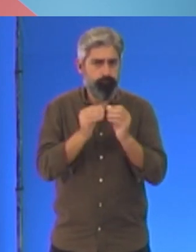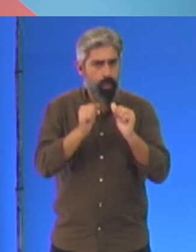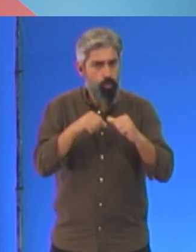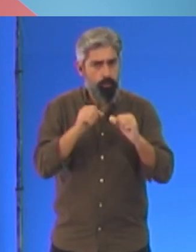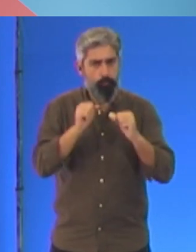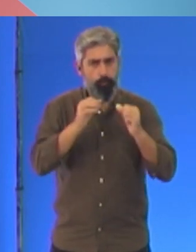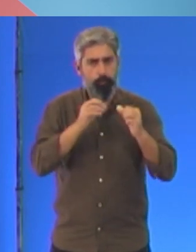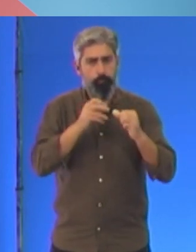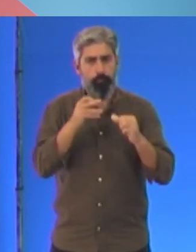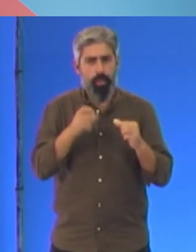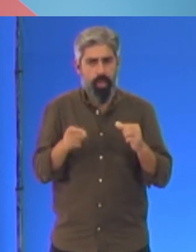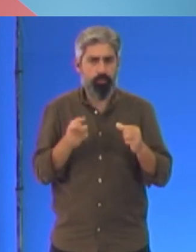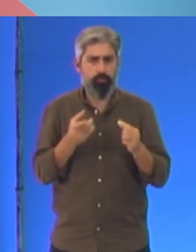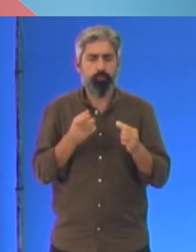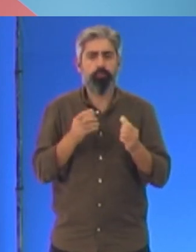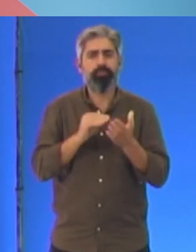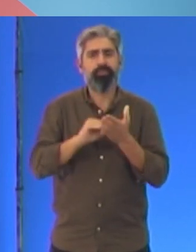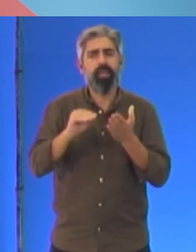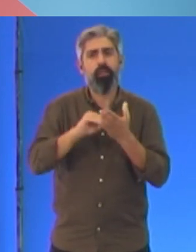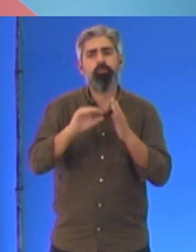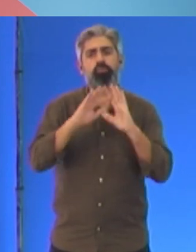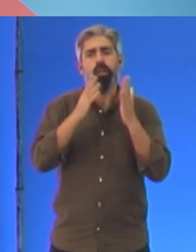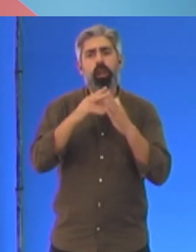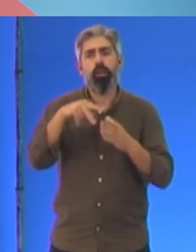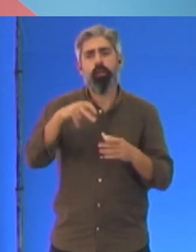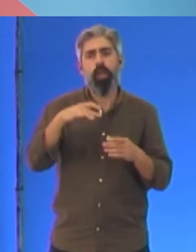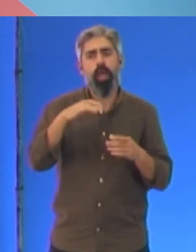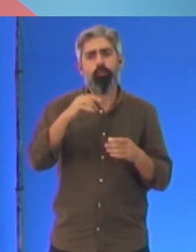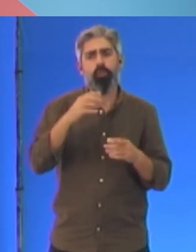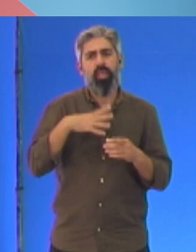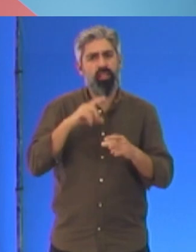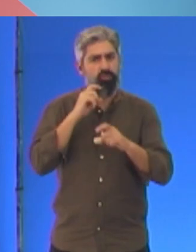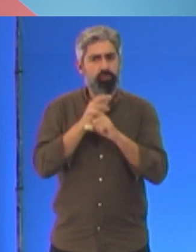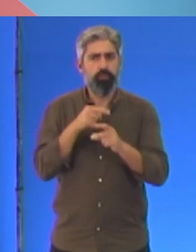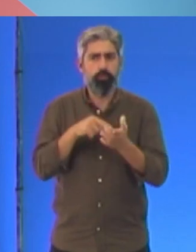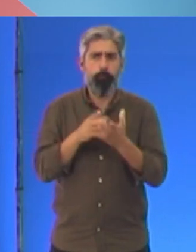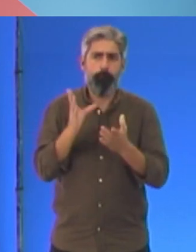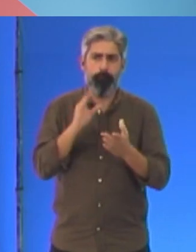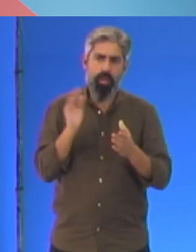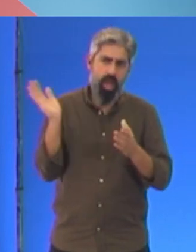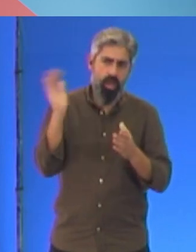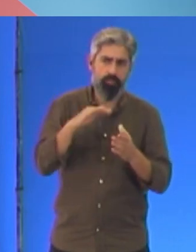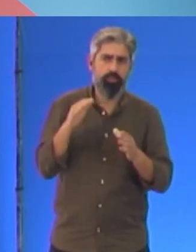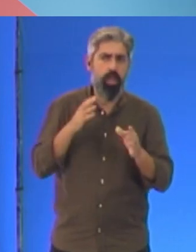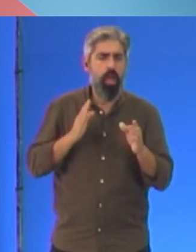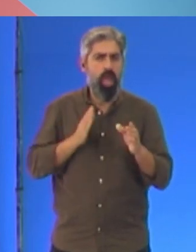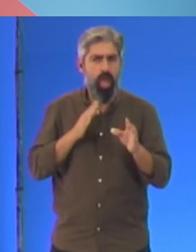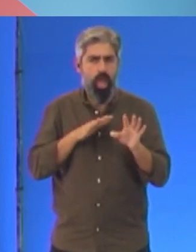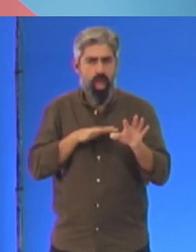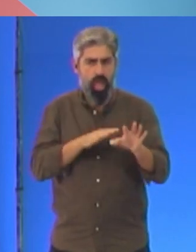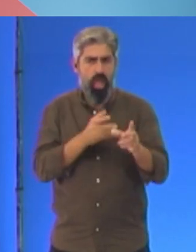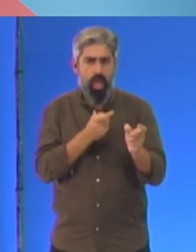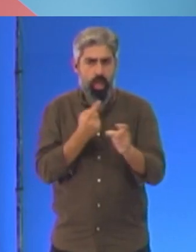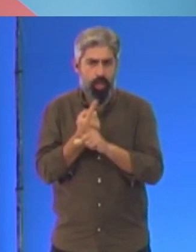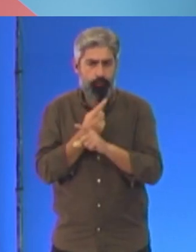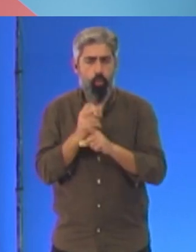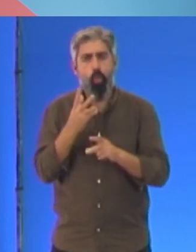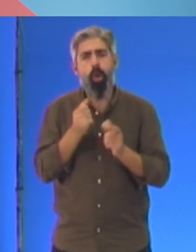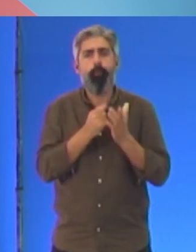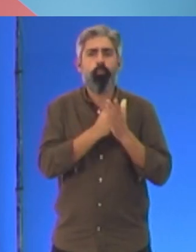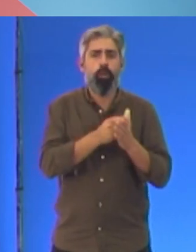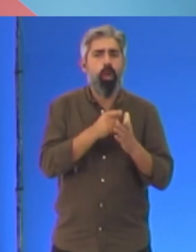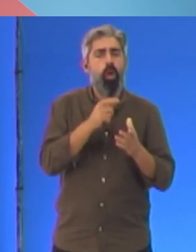discurso do secretário geral da Nato que exige mais armas eles apoiar as declarações do presidente Lula da Silva